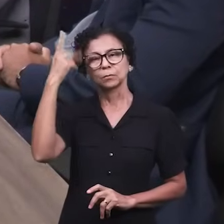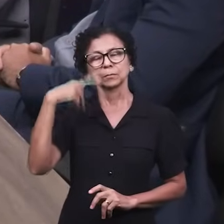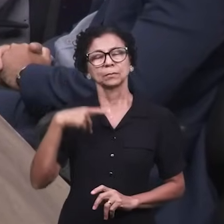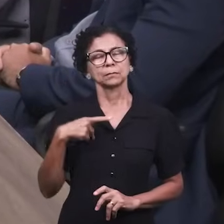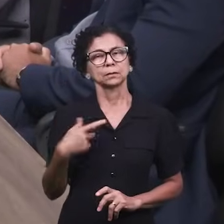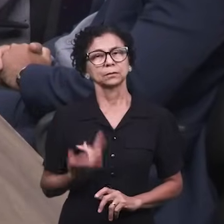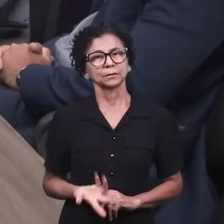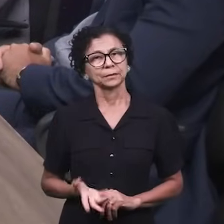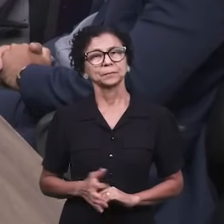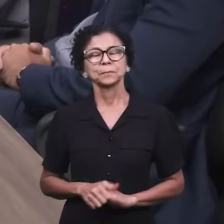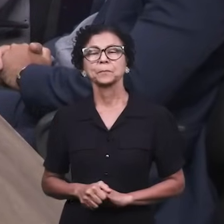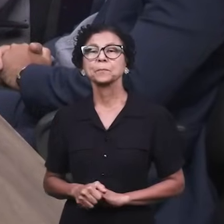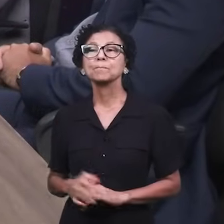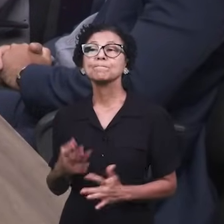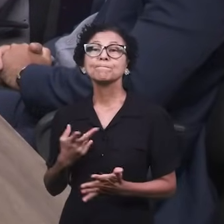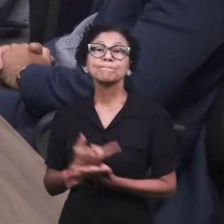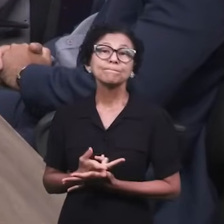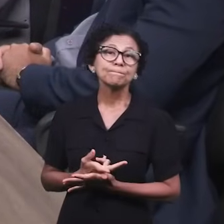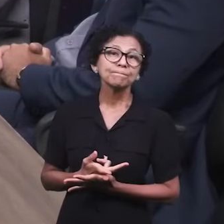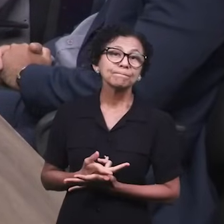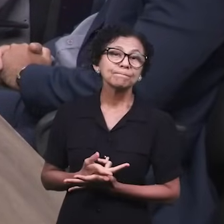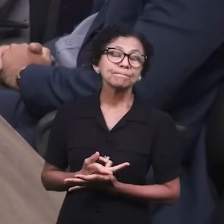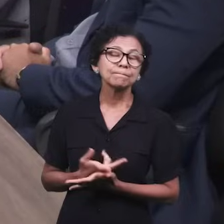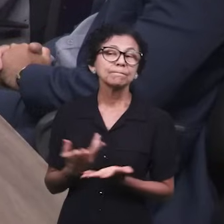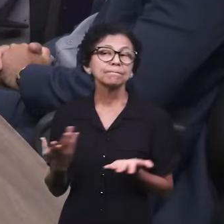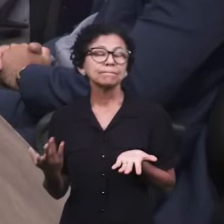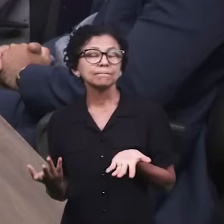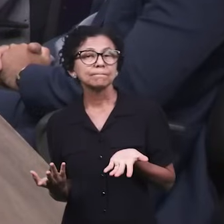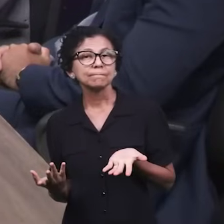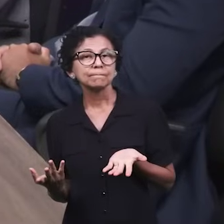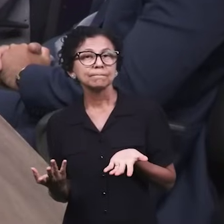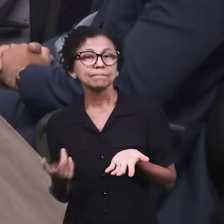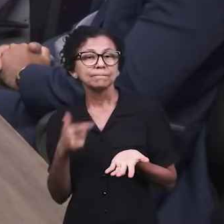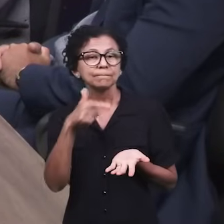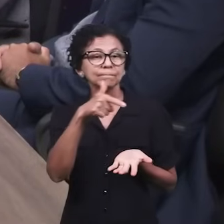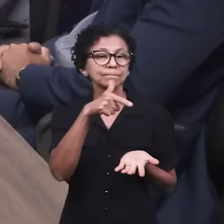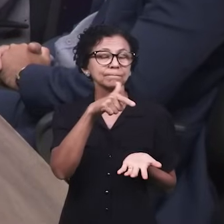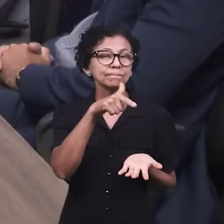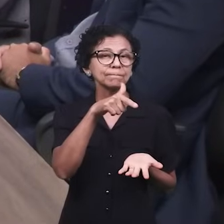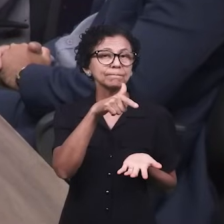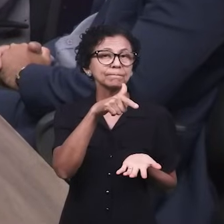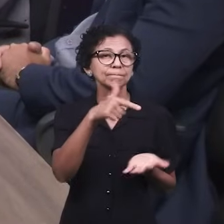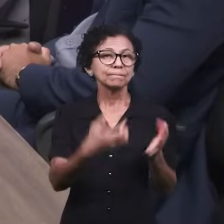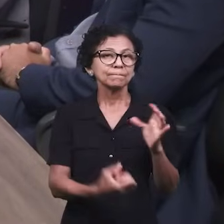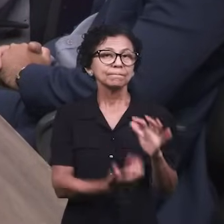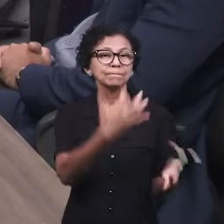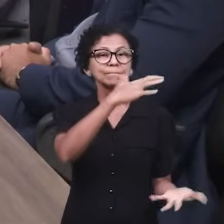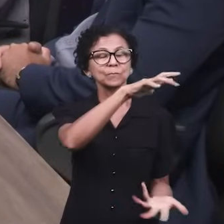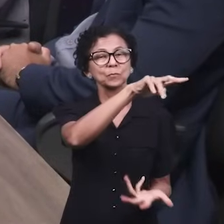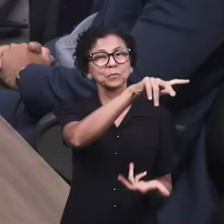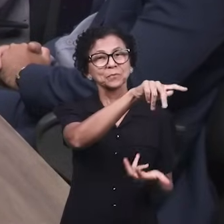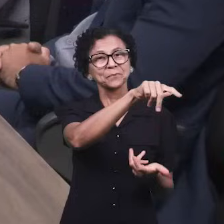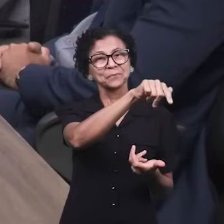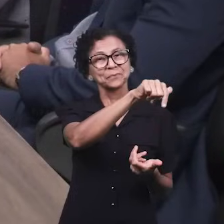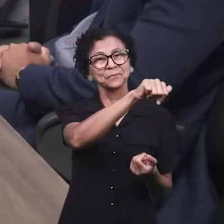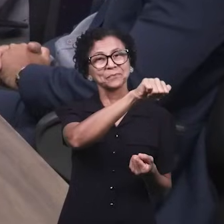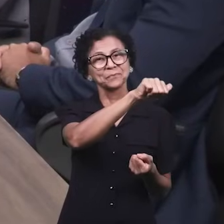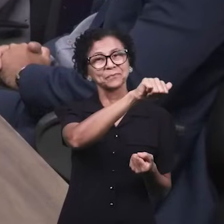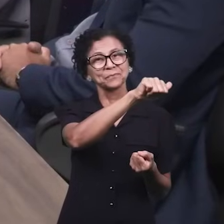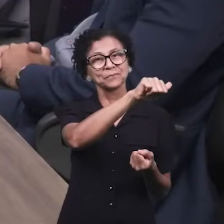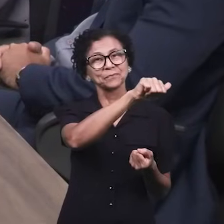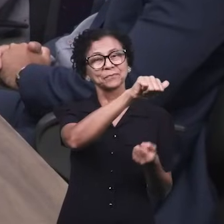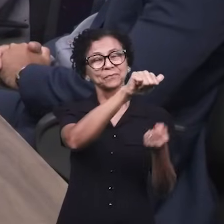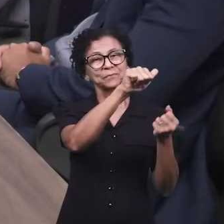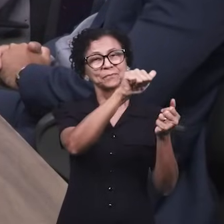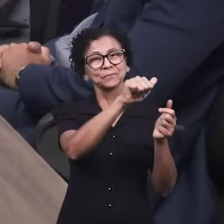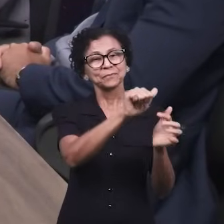é de cima para baixo. E aí o que acontece? Enquanto tudo na obra criadora é parte, na obra redentora tudo